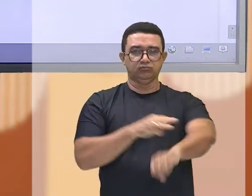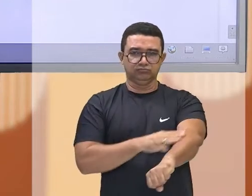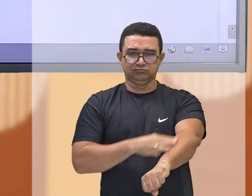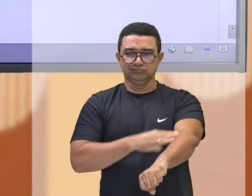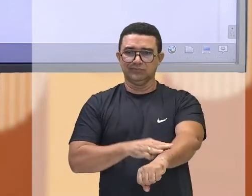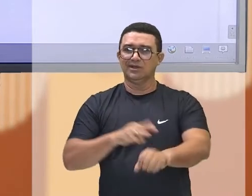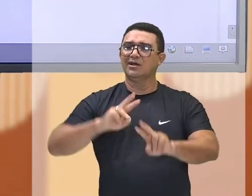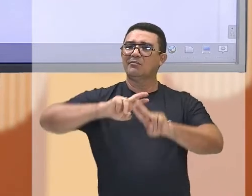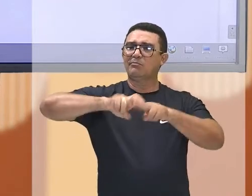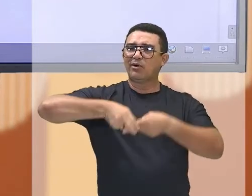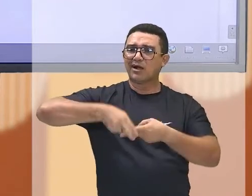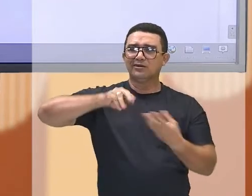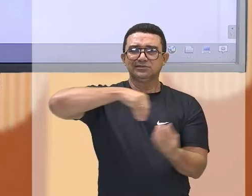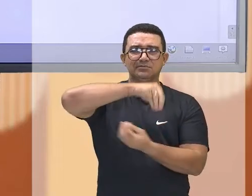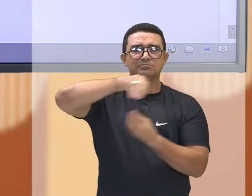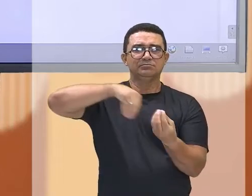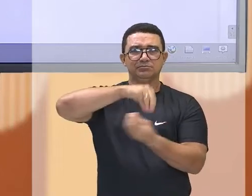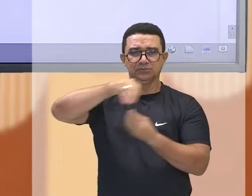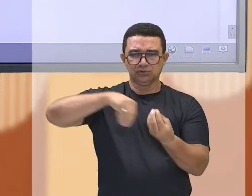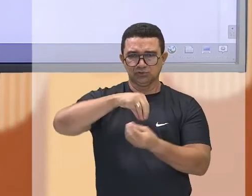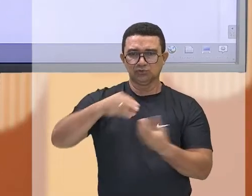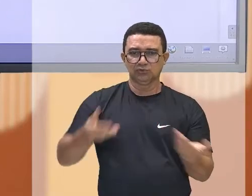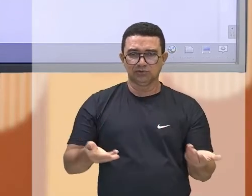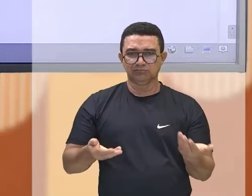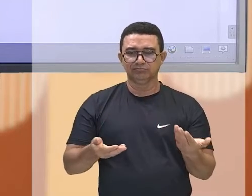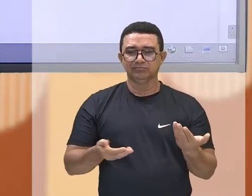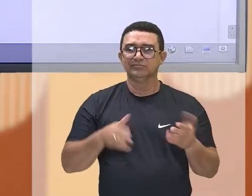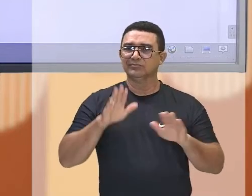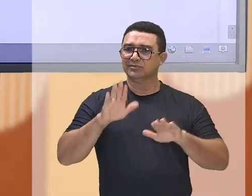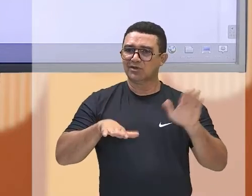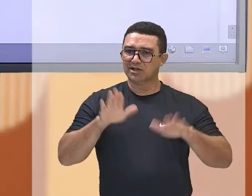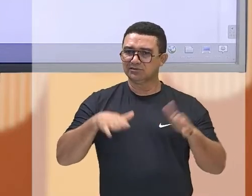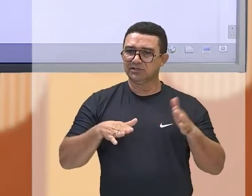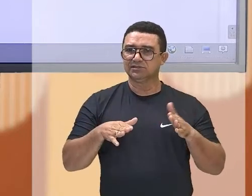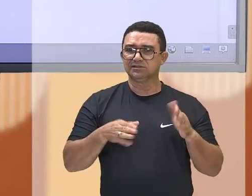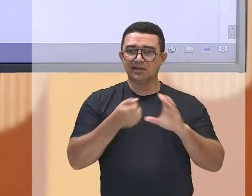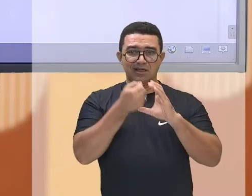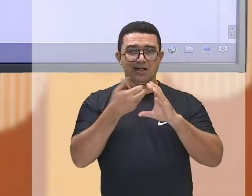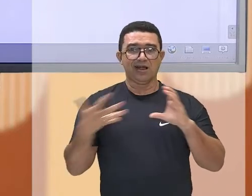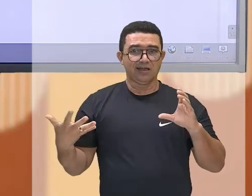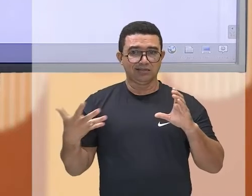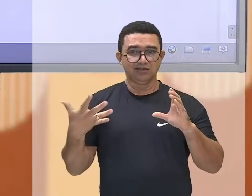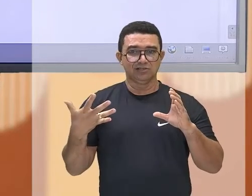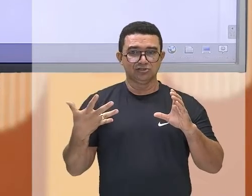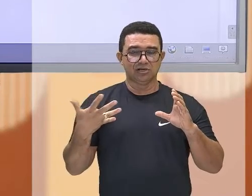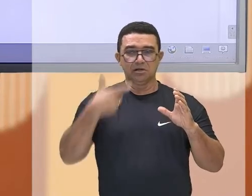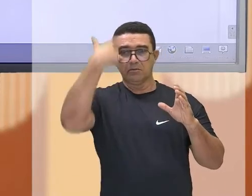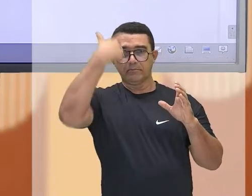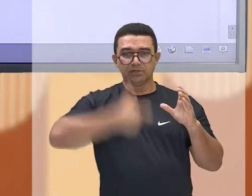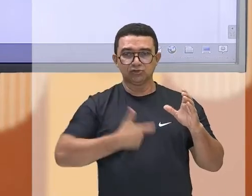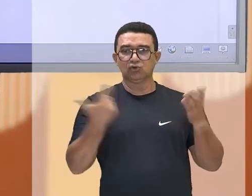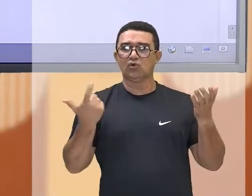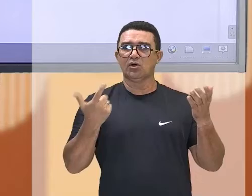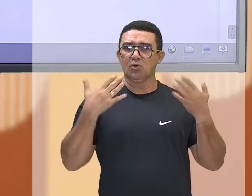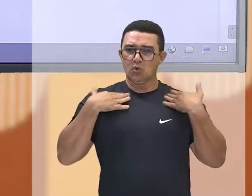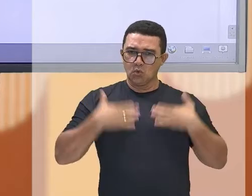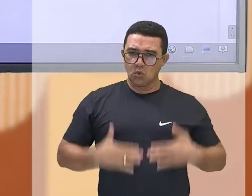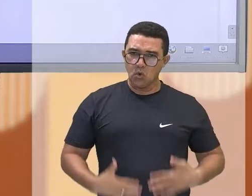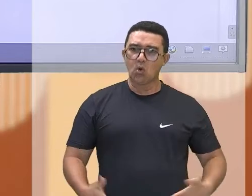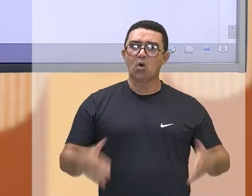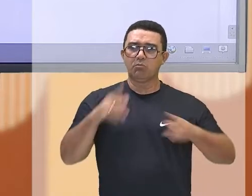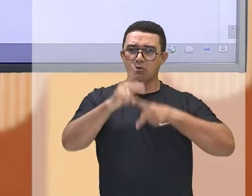miscigenação. Mas, para essas bancas, acaba predominando as características que vão envolver fisicamente